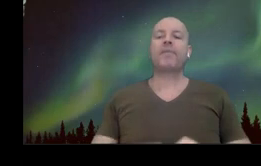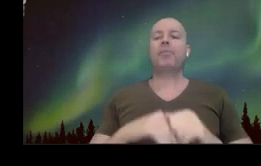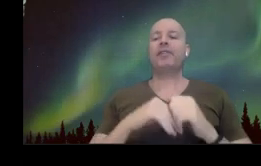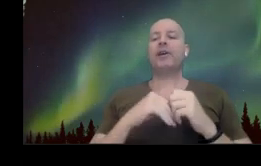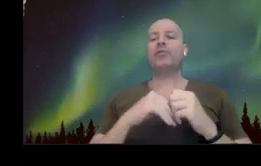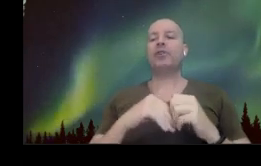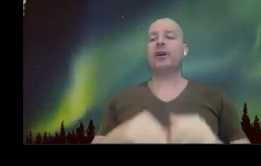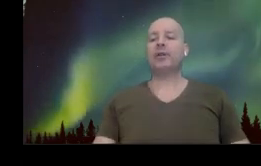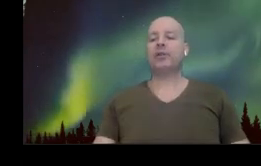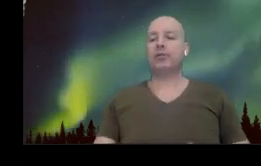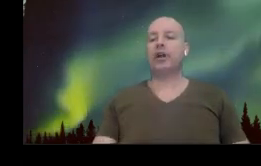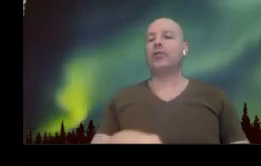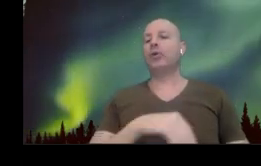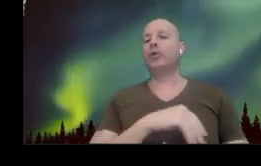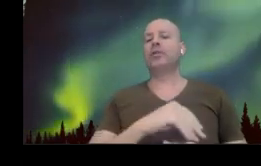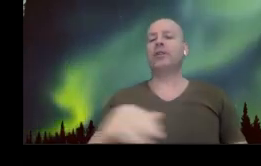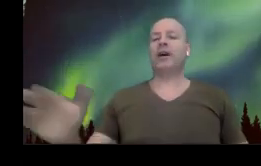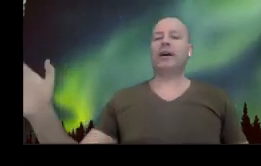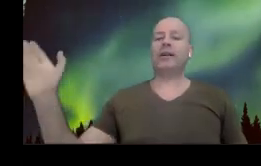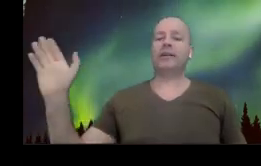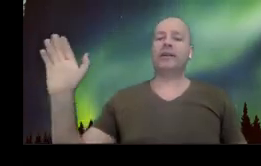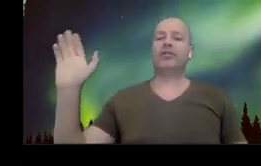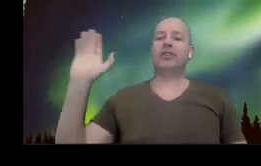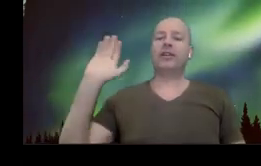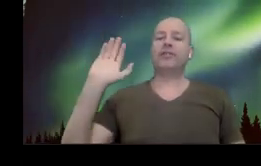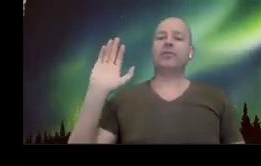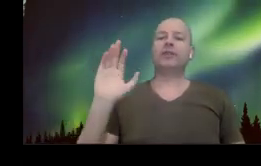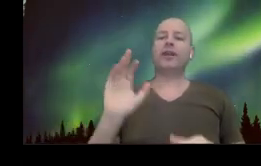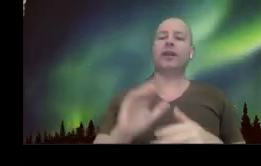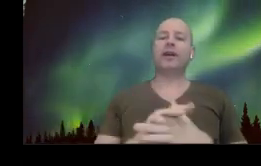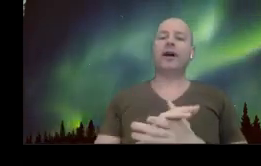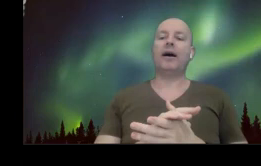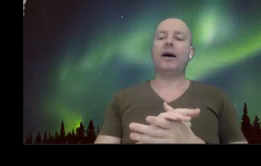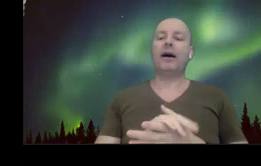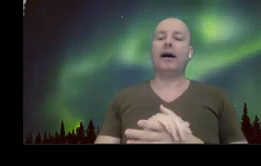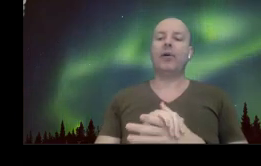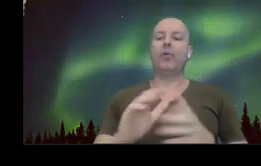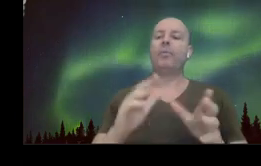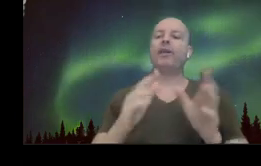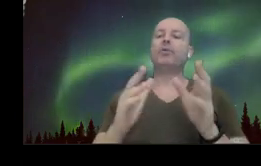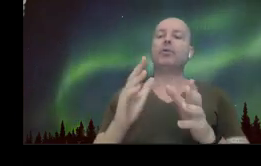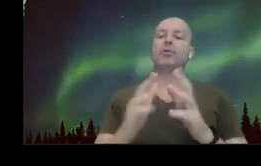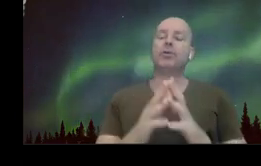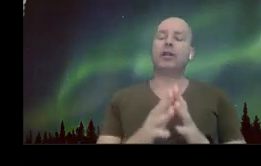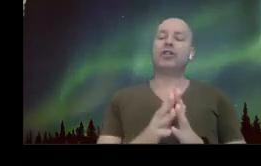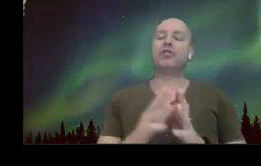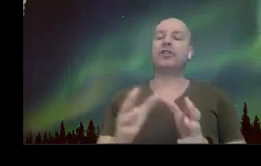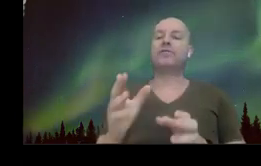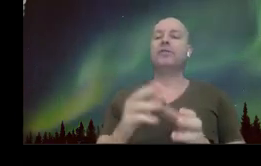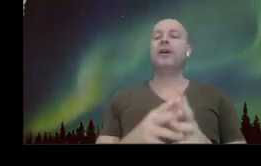lá, passaram-se anos, toda legislação tem o